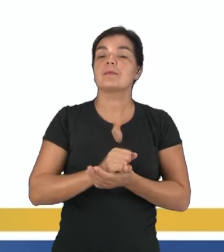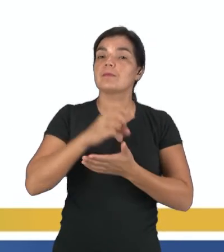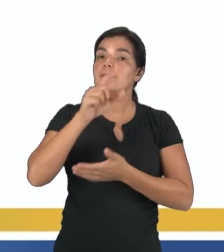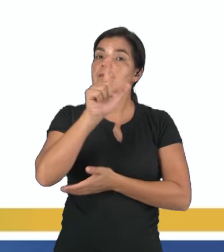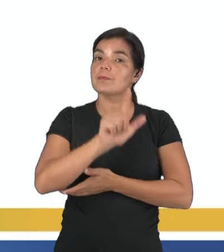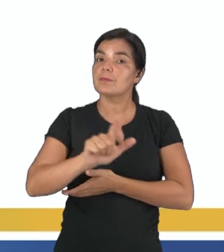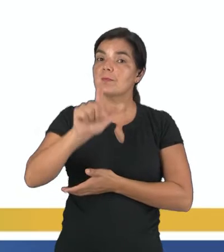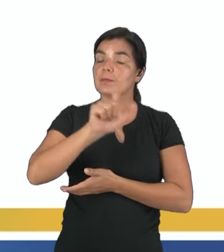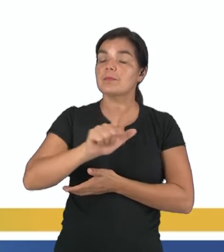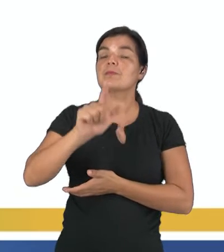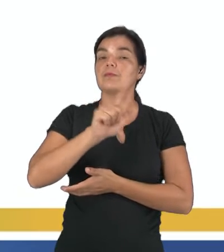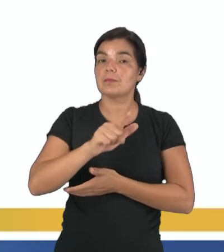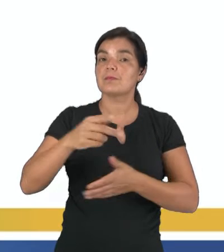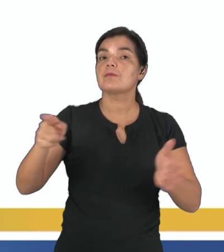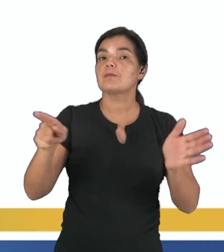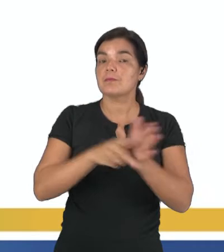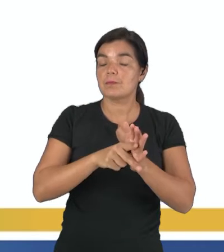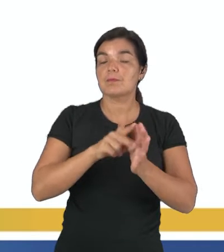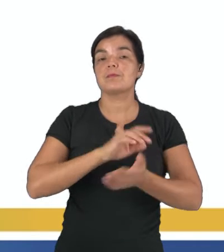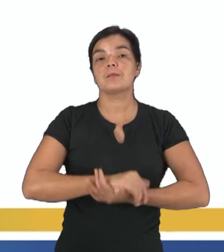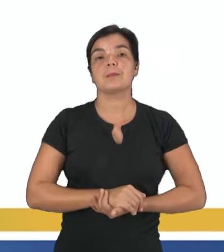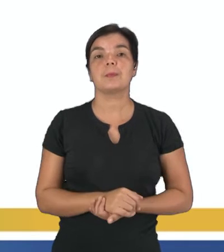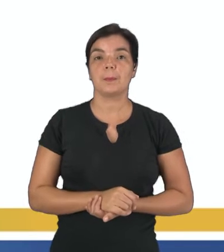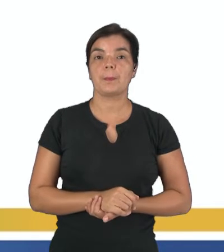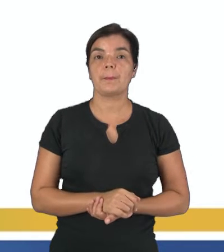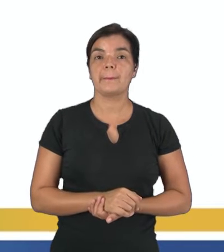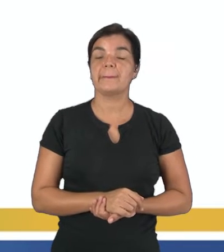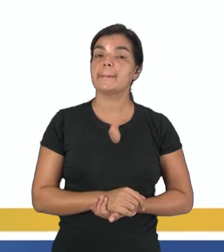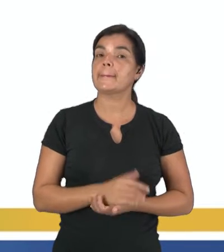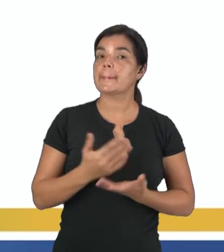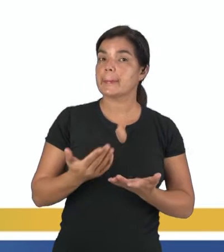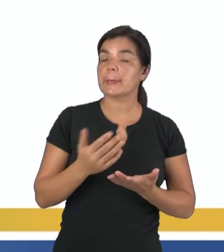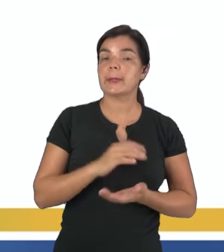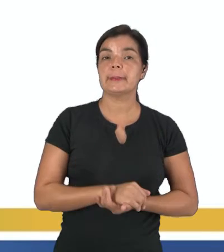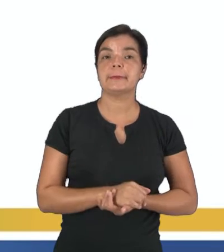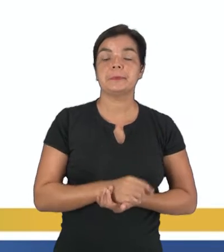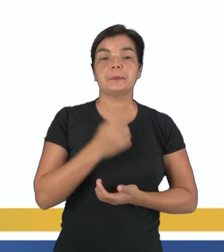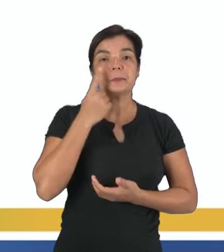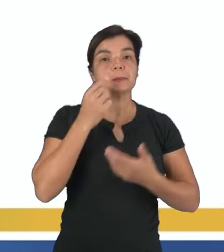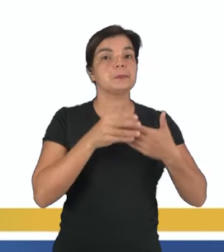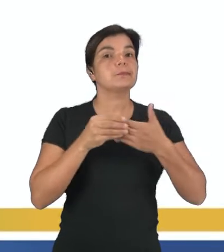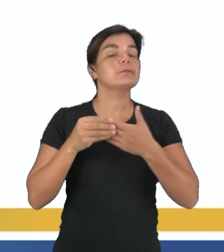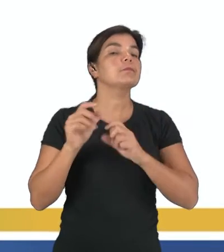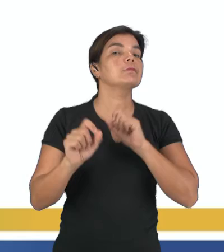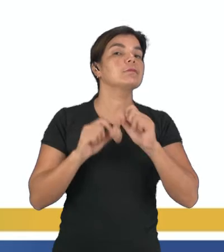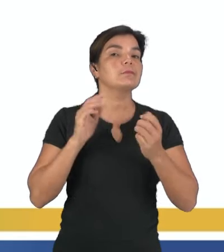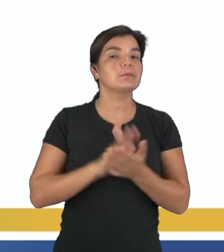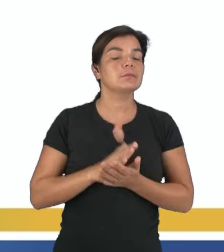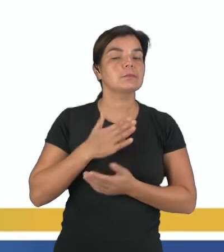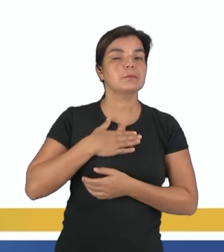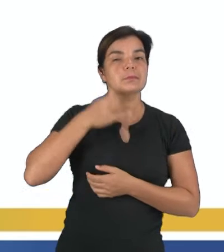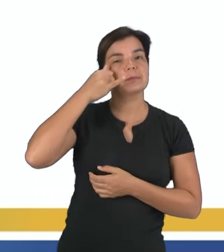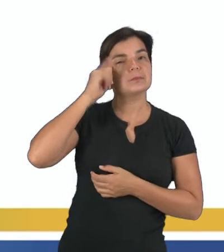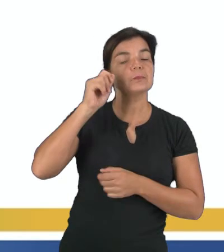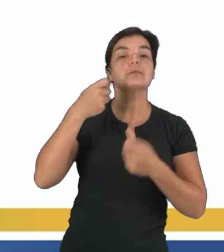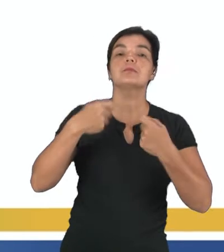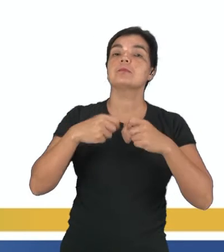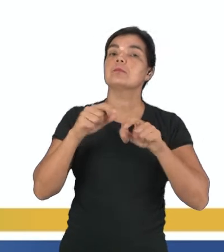comparados por literatura especializada, tá certo? Então, eu vou trazer ali a minha ideia e eu preciso